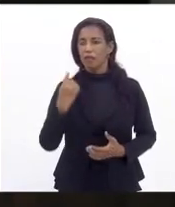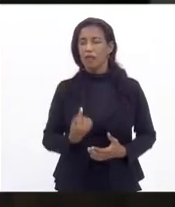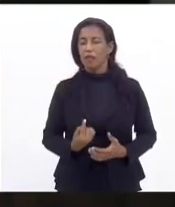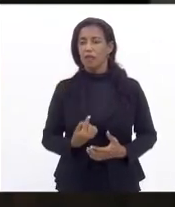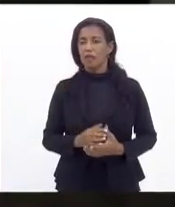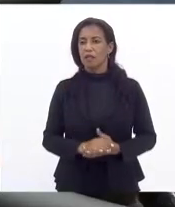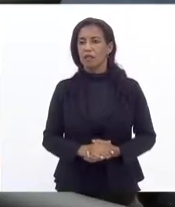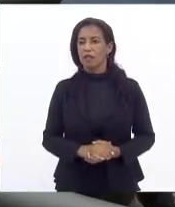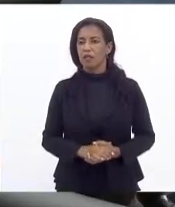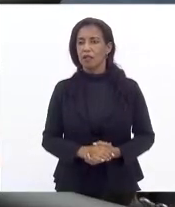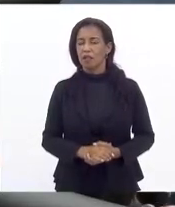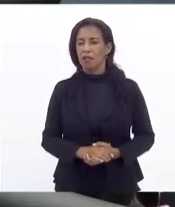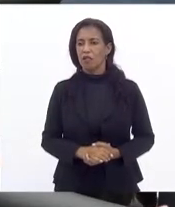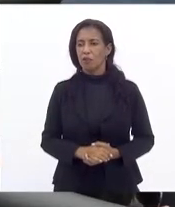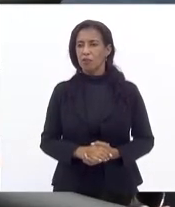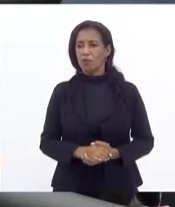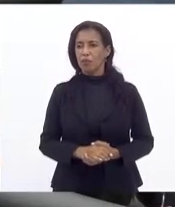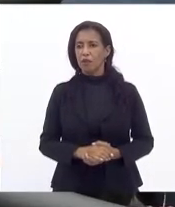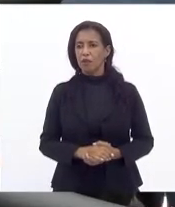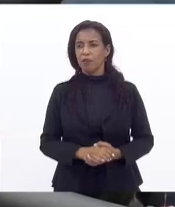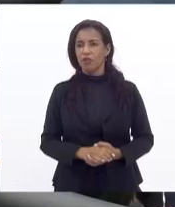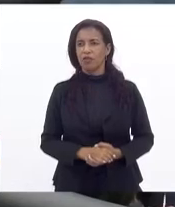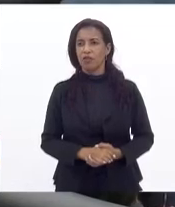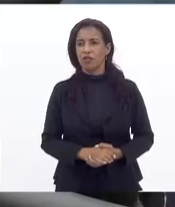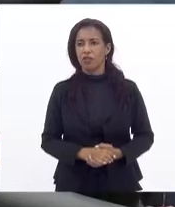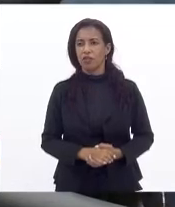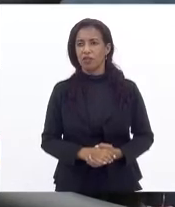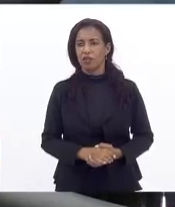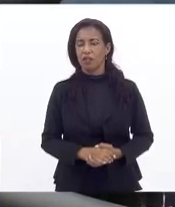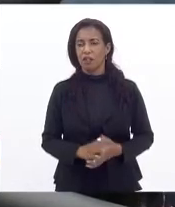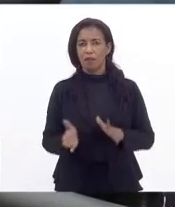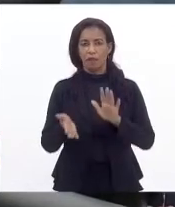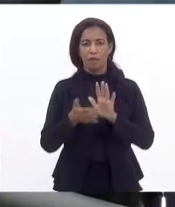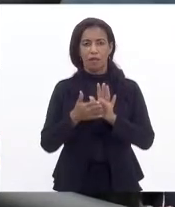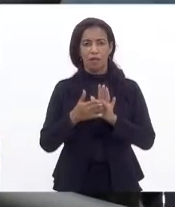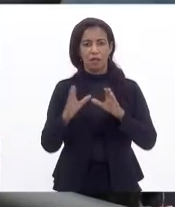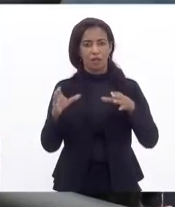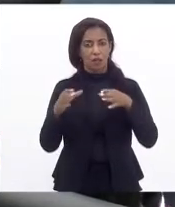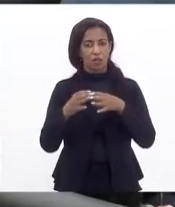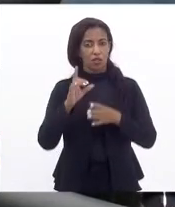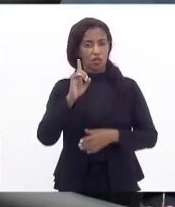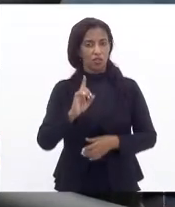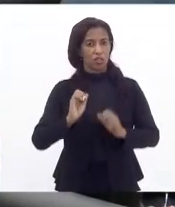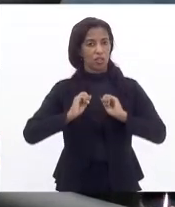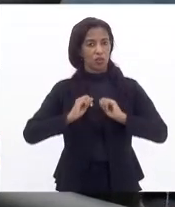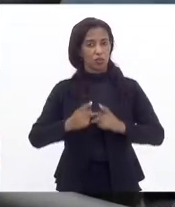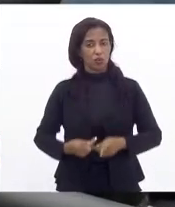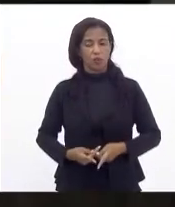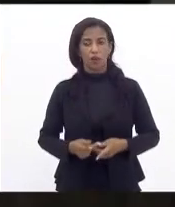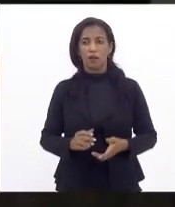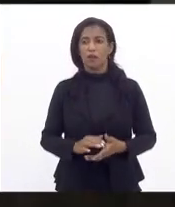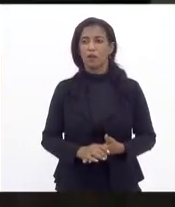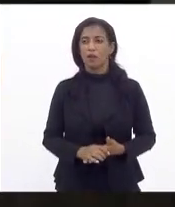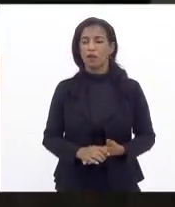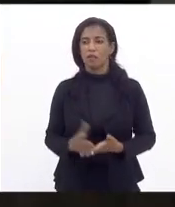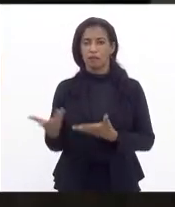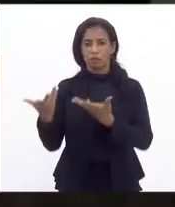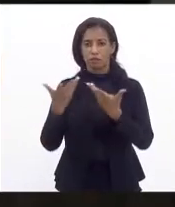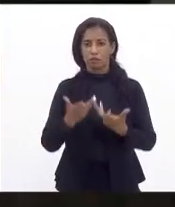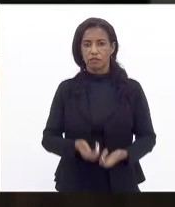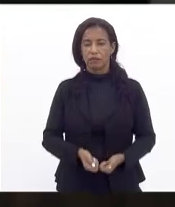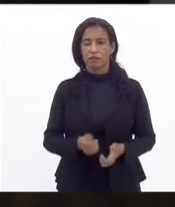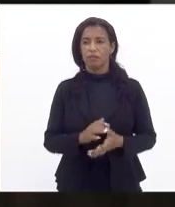Dani Monteiro. Só para evocar o parecer da Comissão de Defesa dos Direitos Humanos e Cidadania. Presidência defere, pedido de Vossa